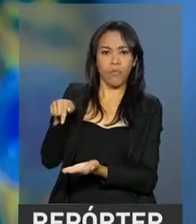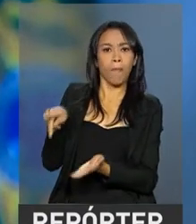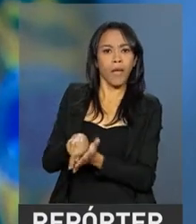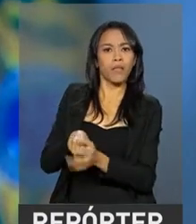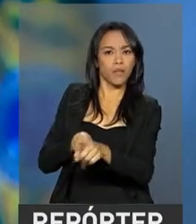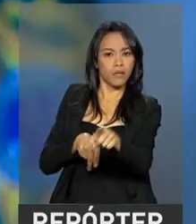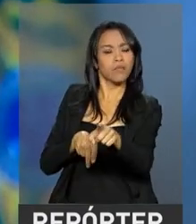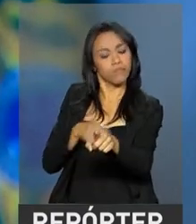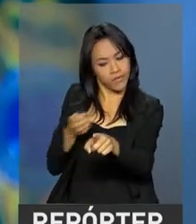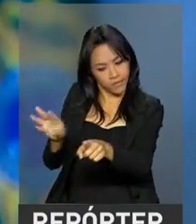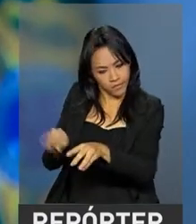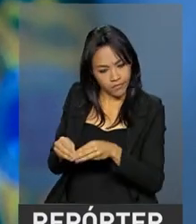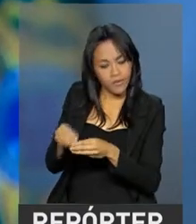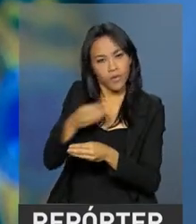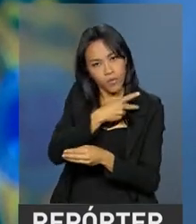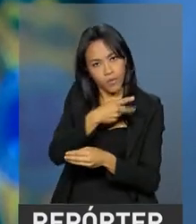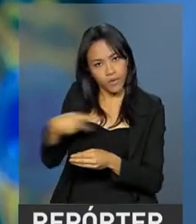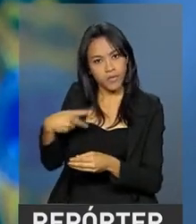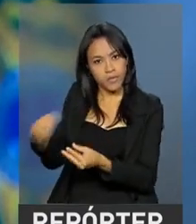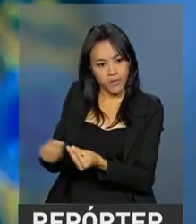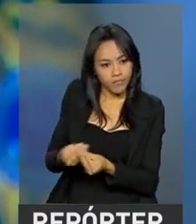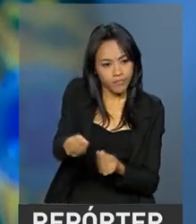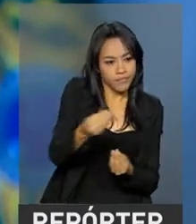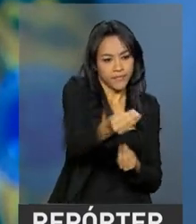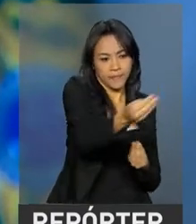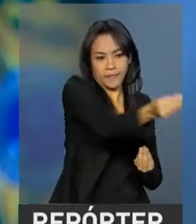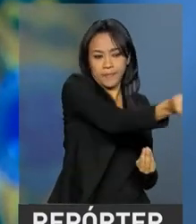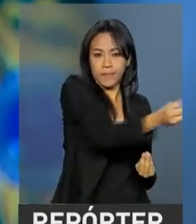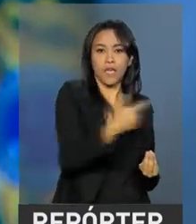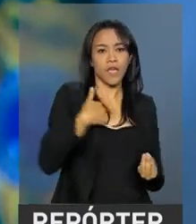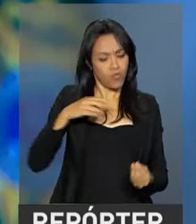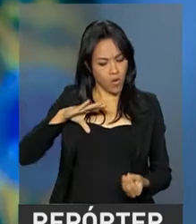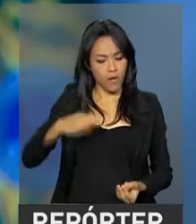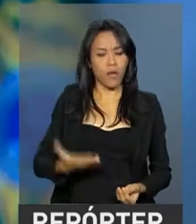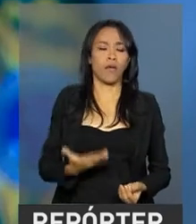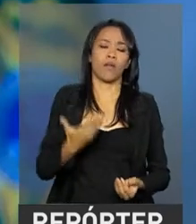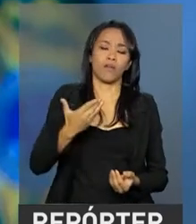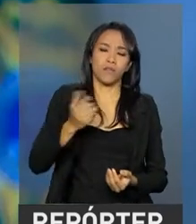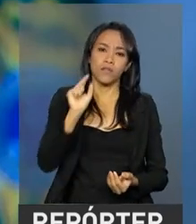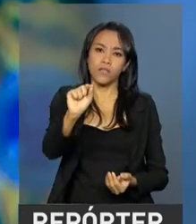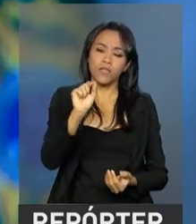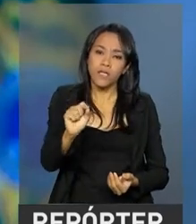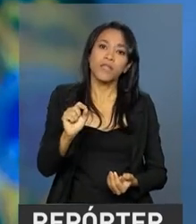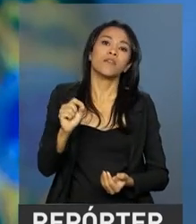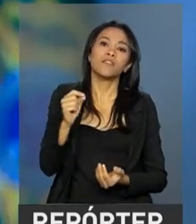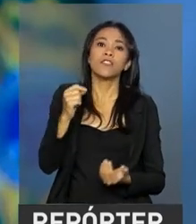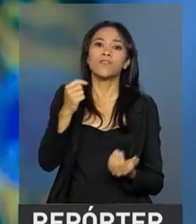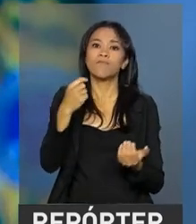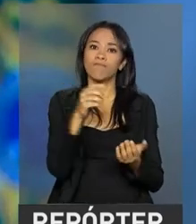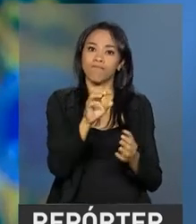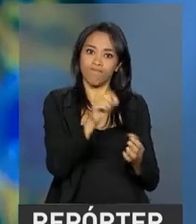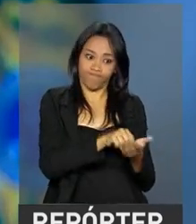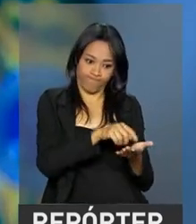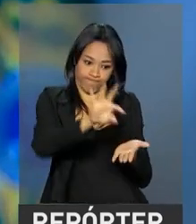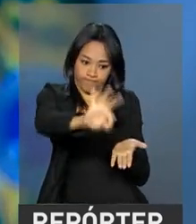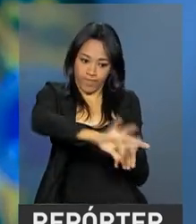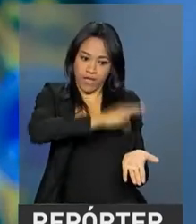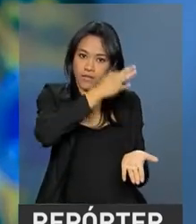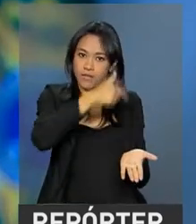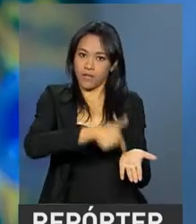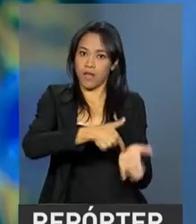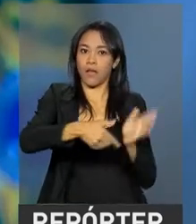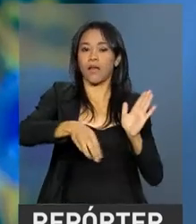obrigação de um gestor responsável teve a coragem ea iniciativa de comentar a medida sem naturalmente